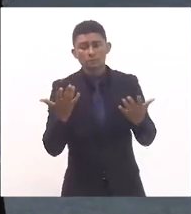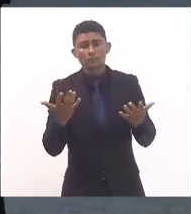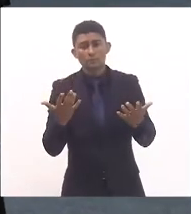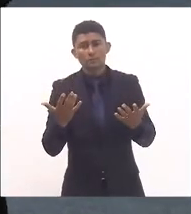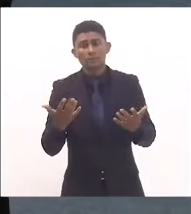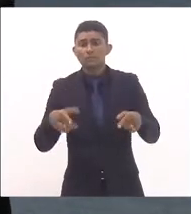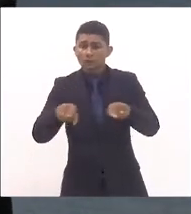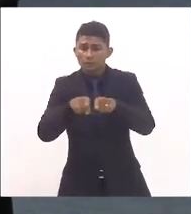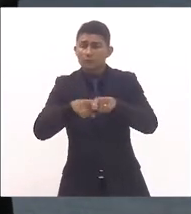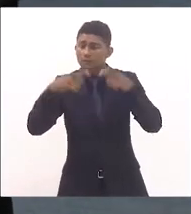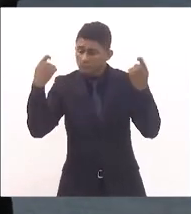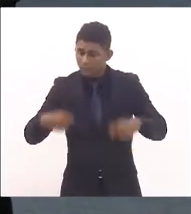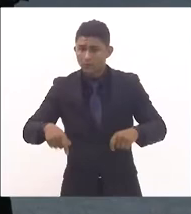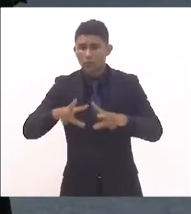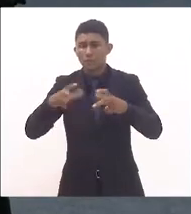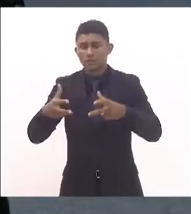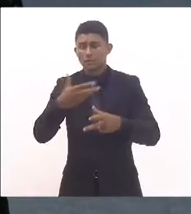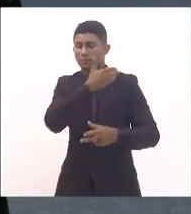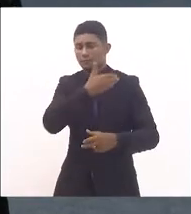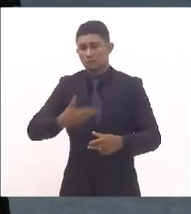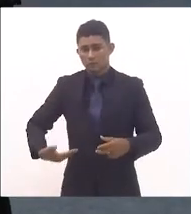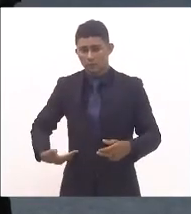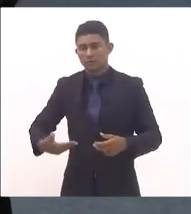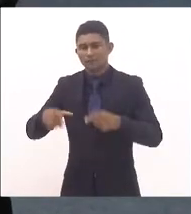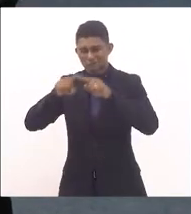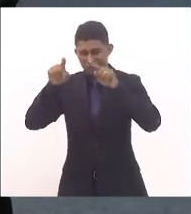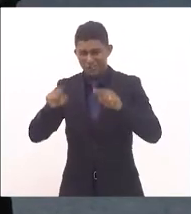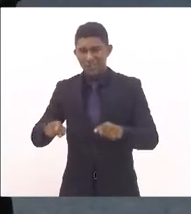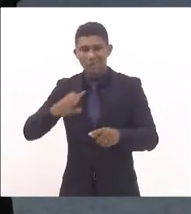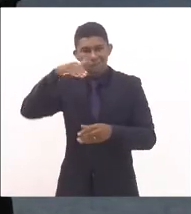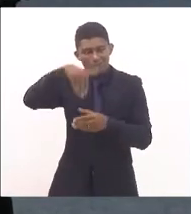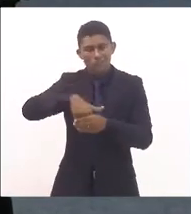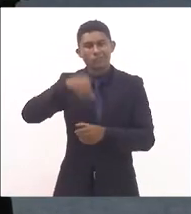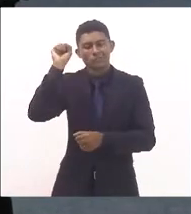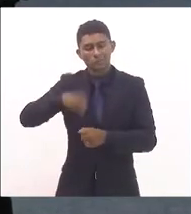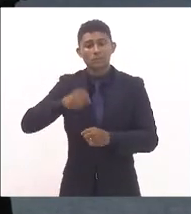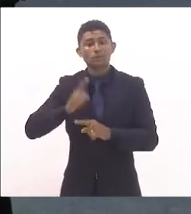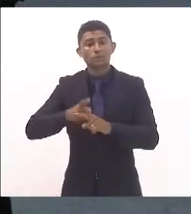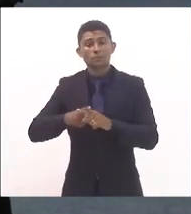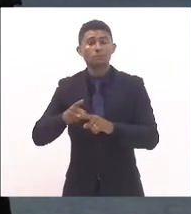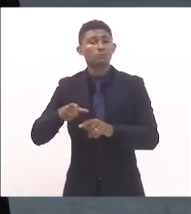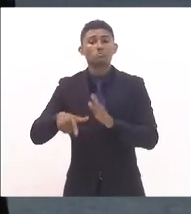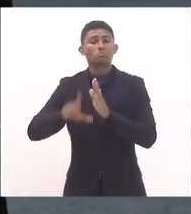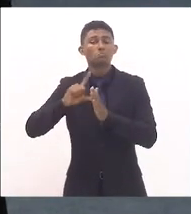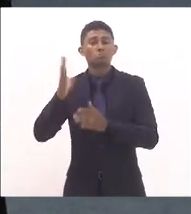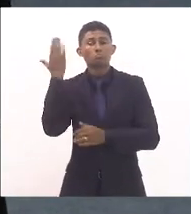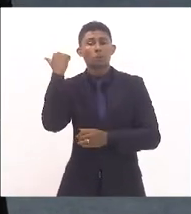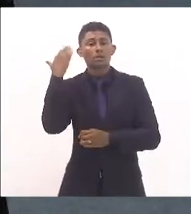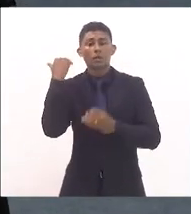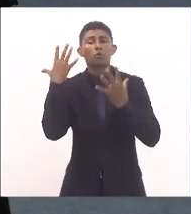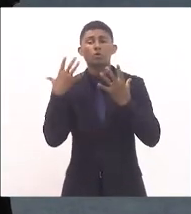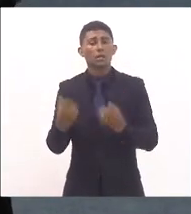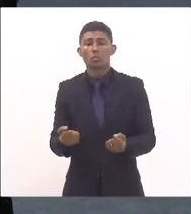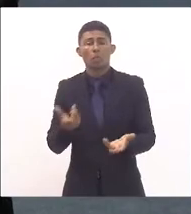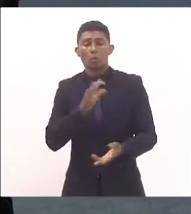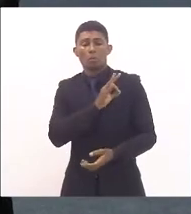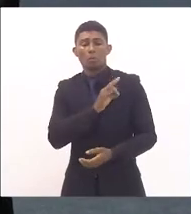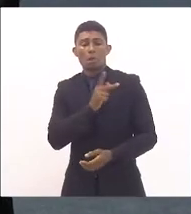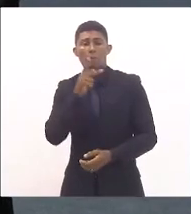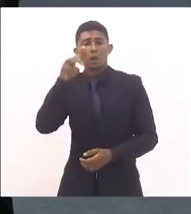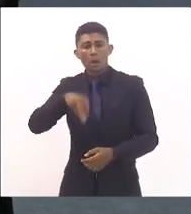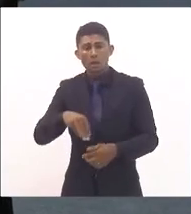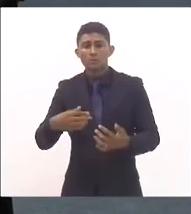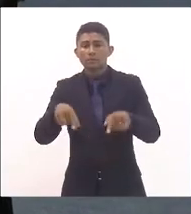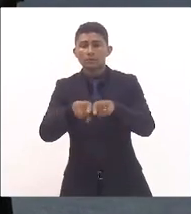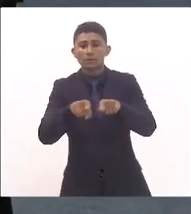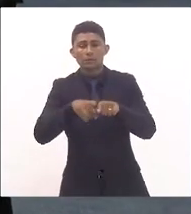Comissão de Servidores Públicos. A Comissão de Servidores Públicos aceitou quando foi tratado da Polícia Militar e